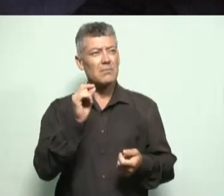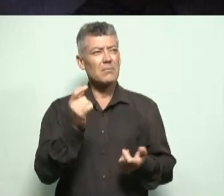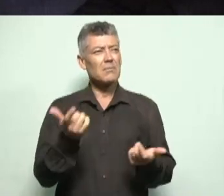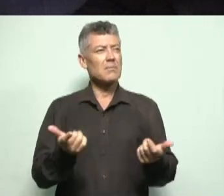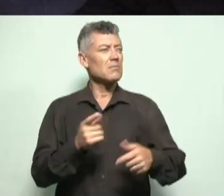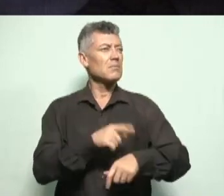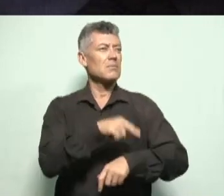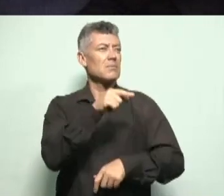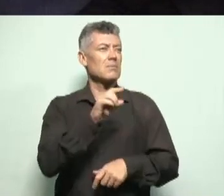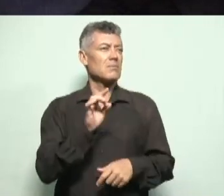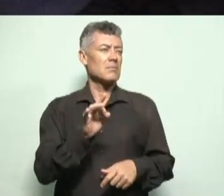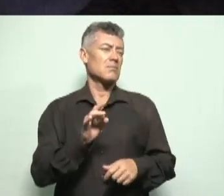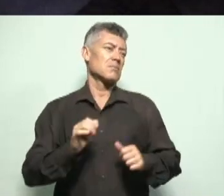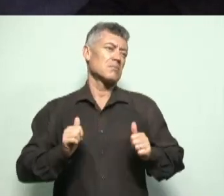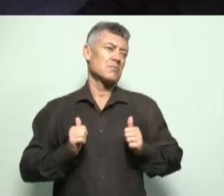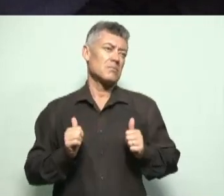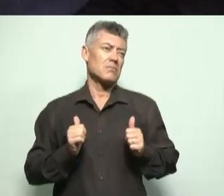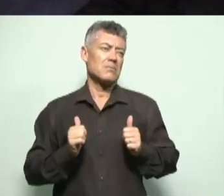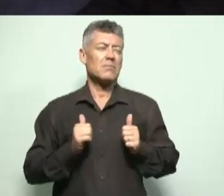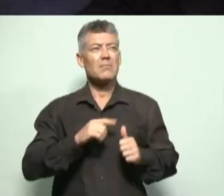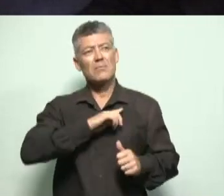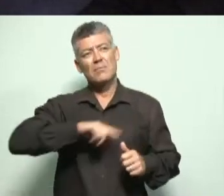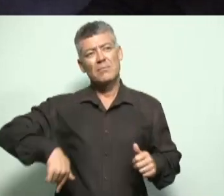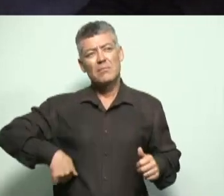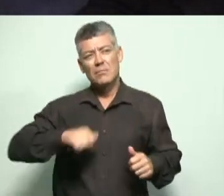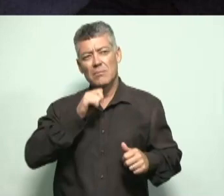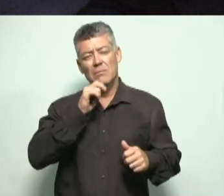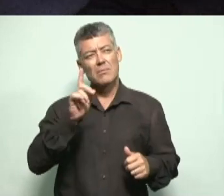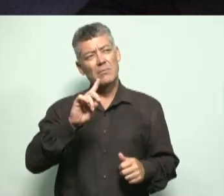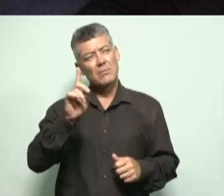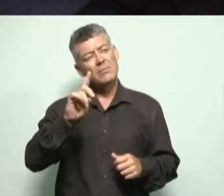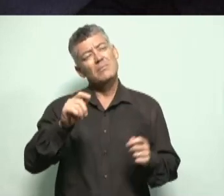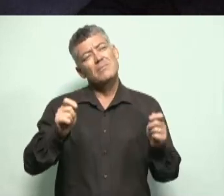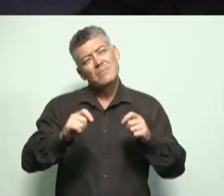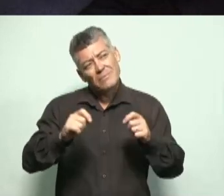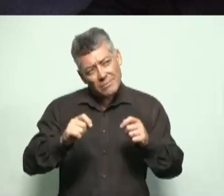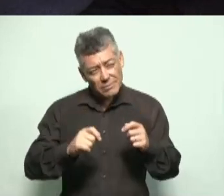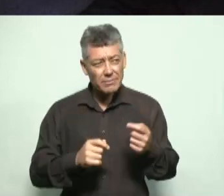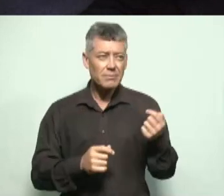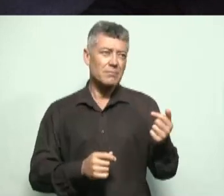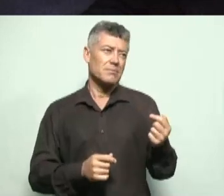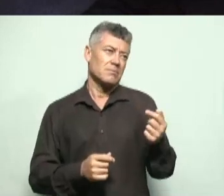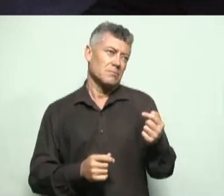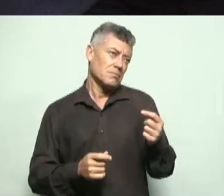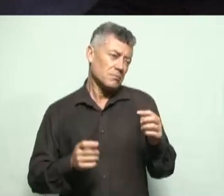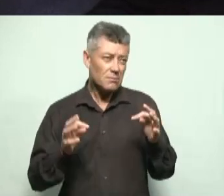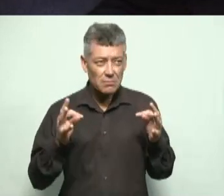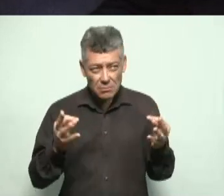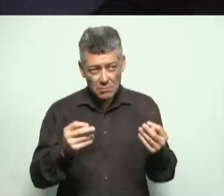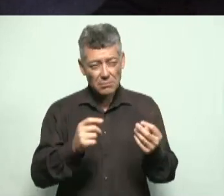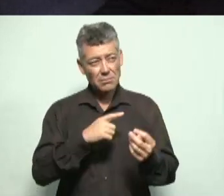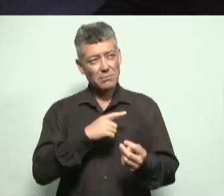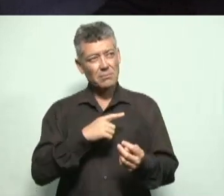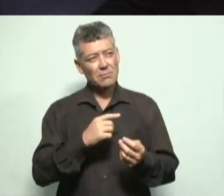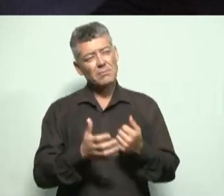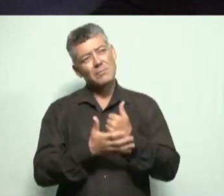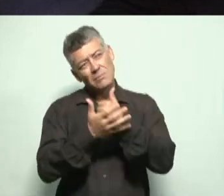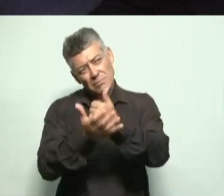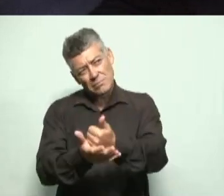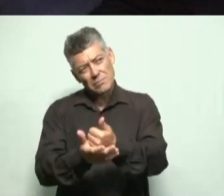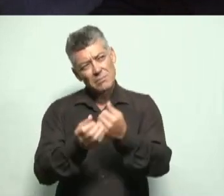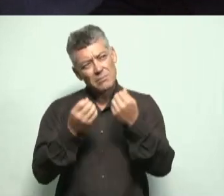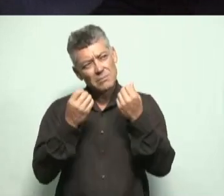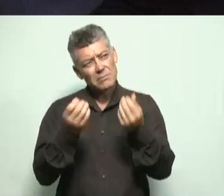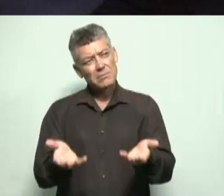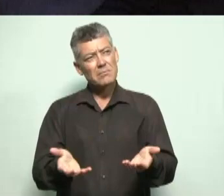não pode só esperar pelos governos. A gente precisa, do pouco que se tem, fazer a nossa parte, e é isso